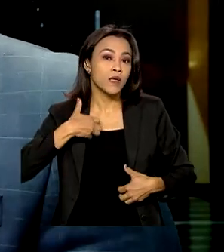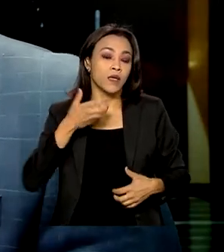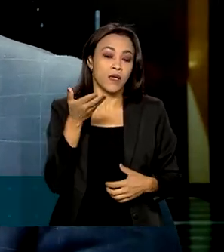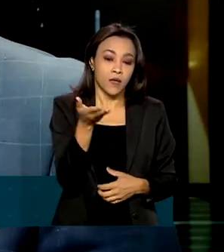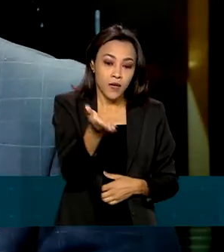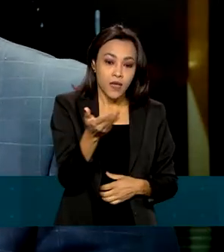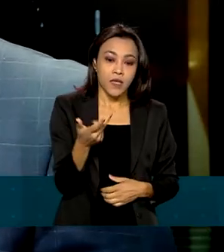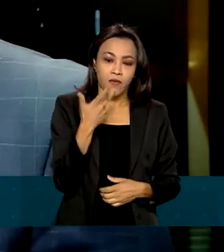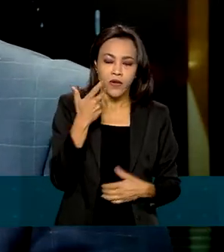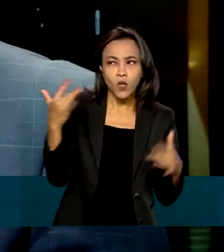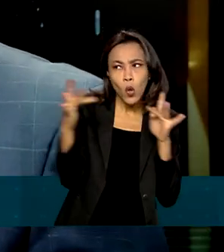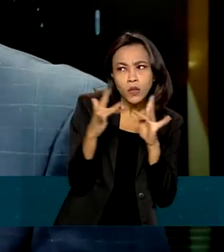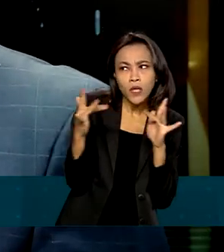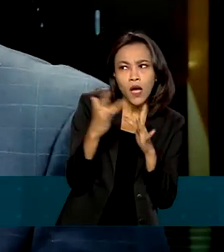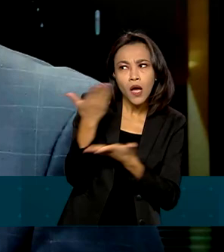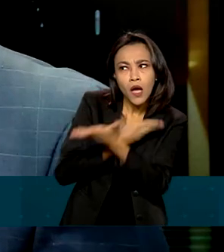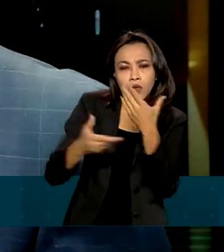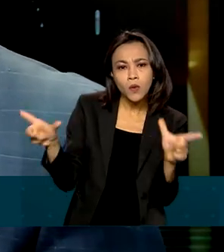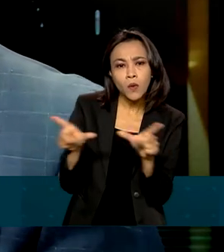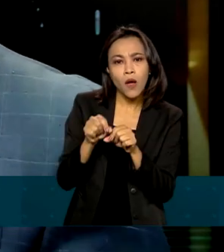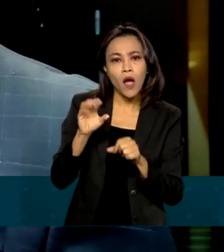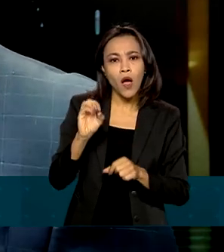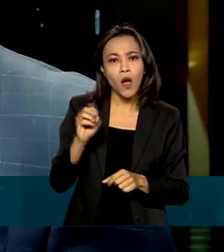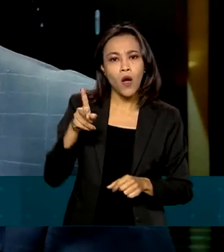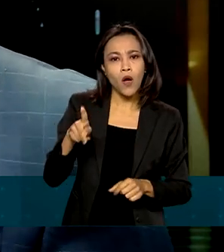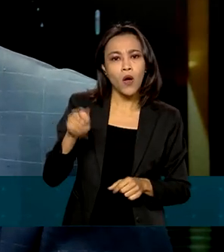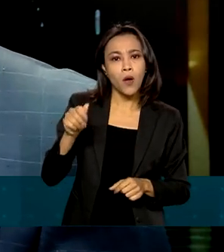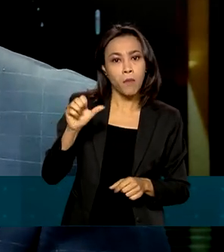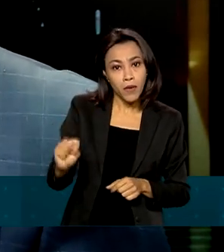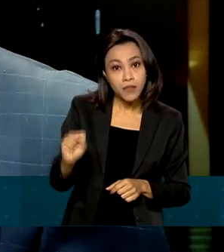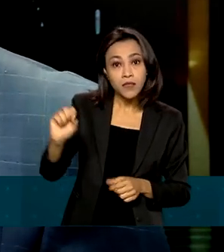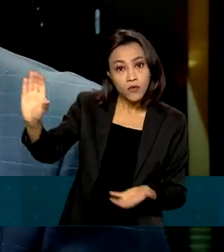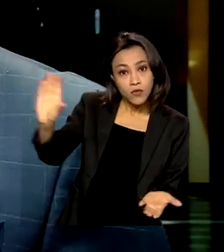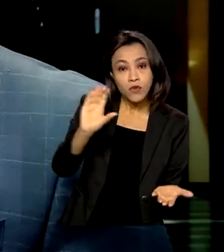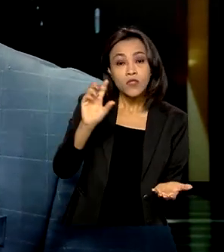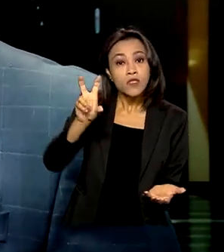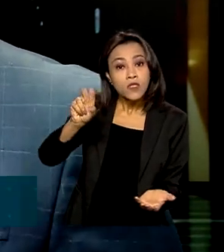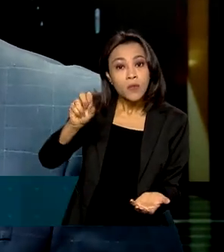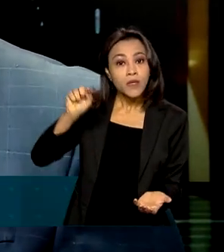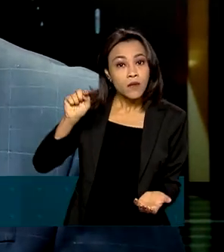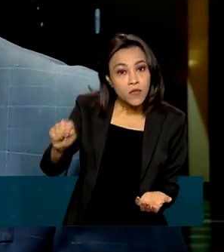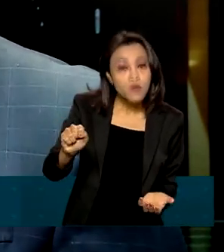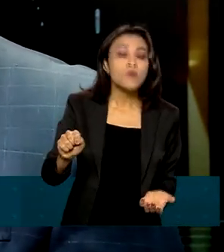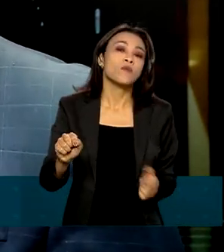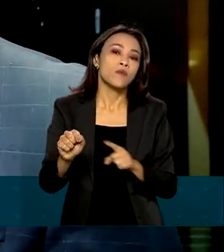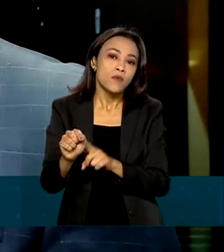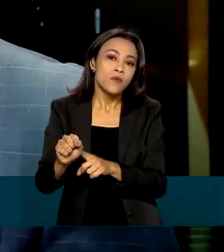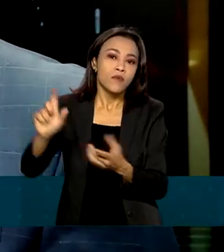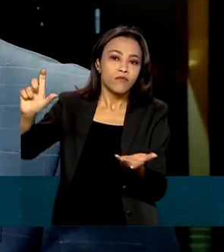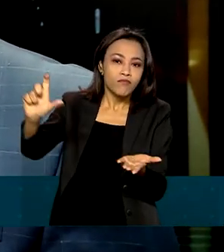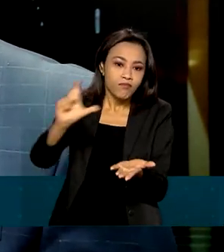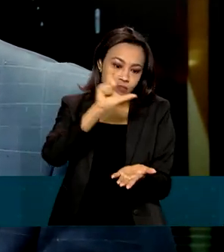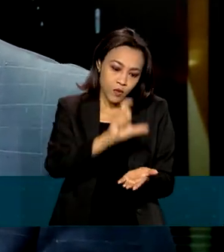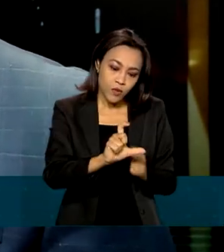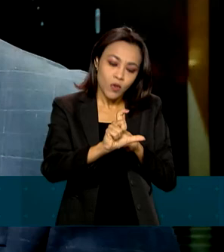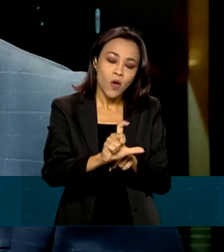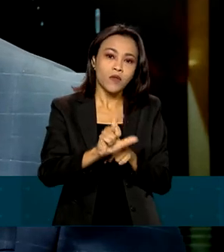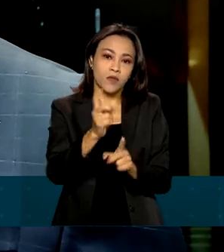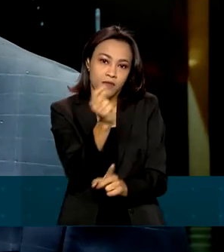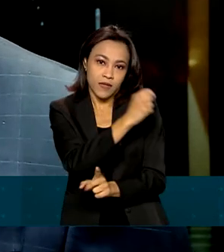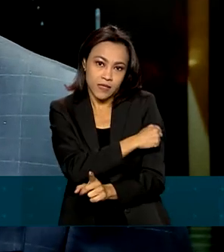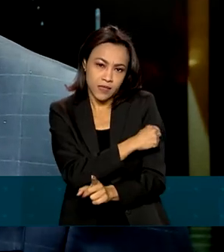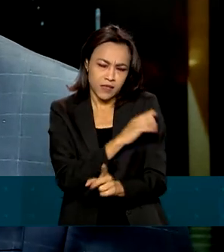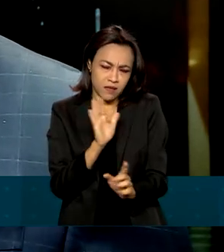junto com a OPAS foi de aproximadamente cerca de 50 mil doses de vacinas. A OPAS está em tratativa, provavelmente entre